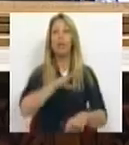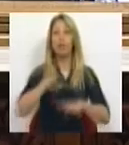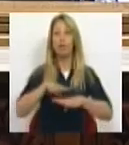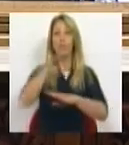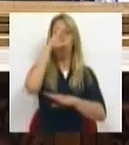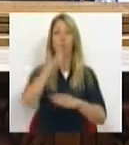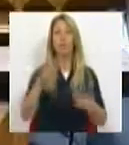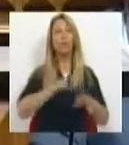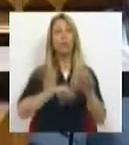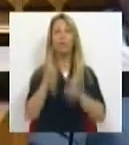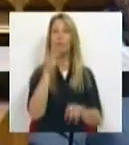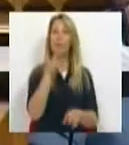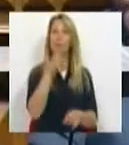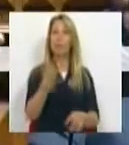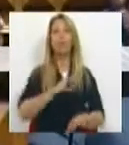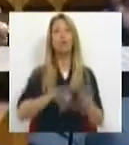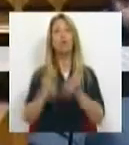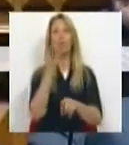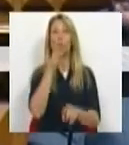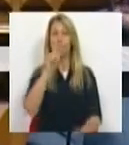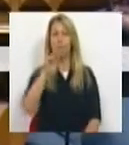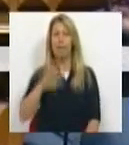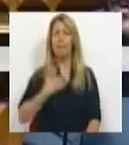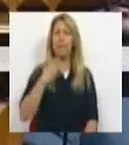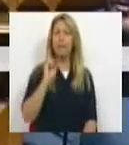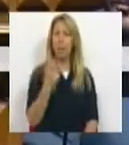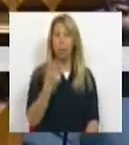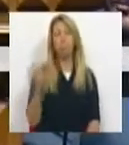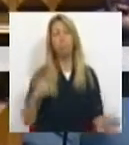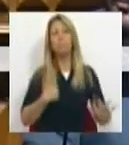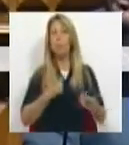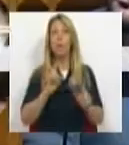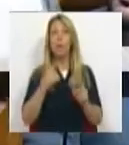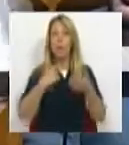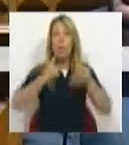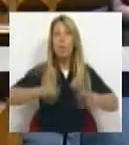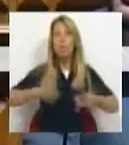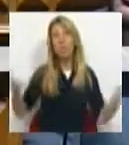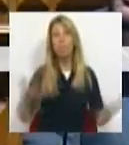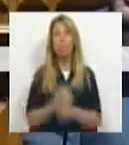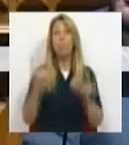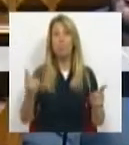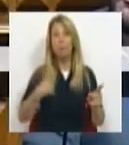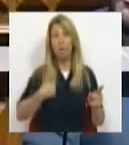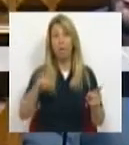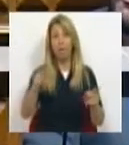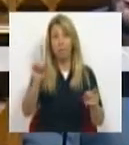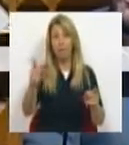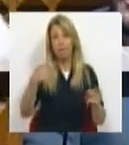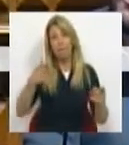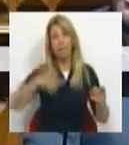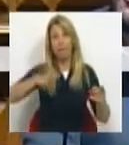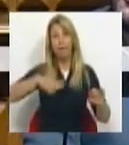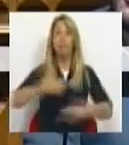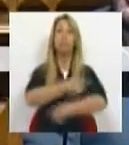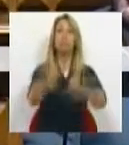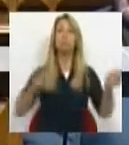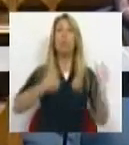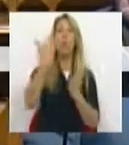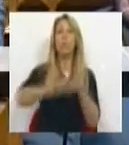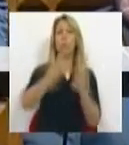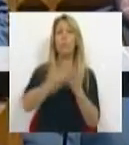do Governo, senhores deputados. Senhor deputado Amadeu Albergaria, não ia começar por aqui, mas porque fez distribuir este documento, já agora aproveito para lhe dizer que o documento que